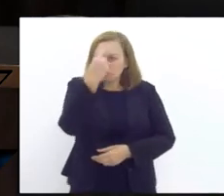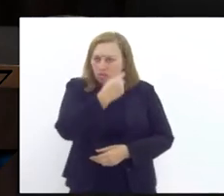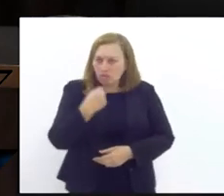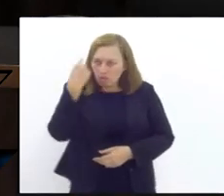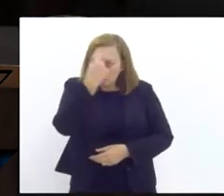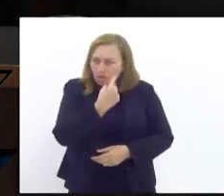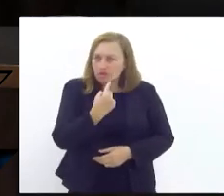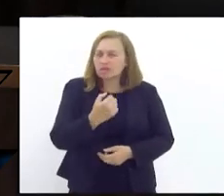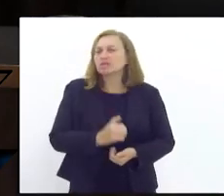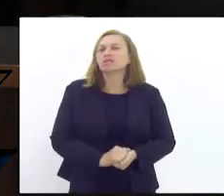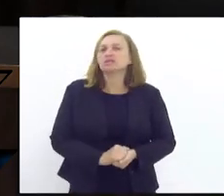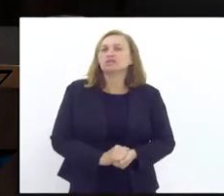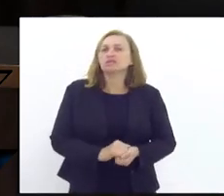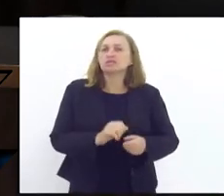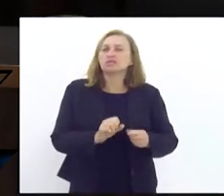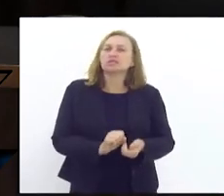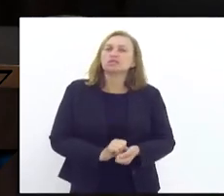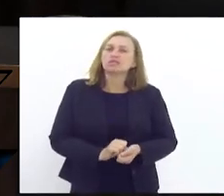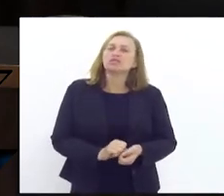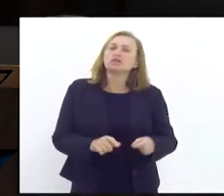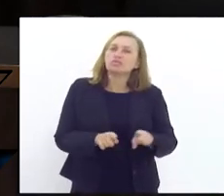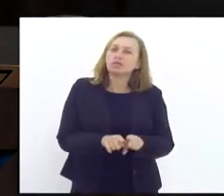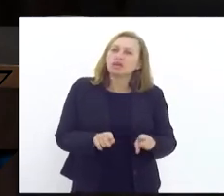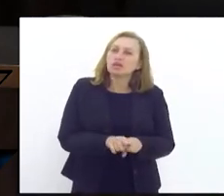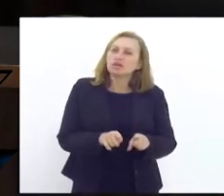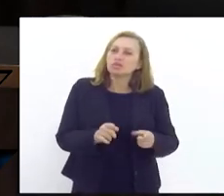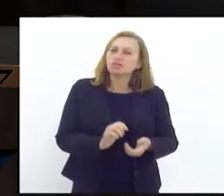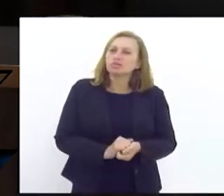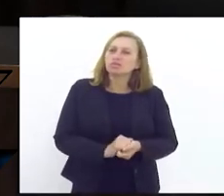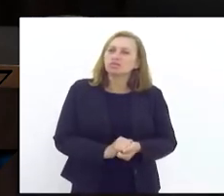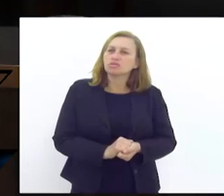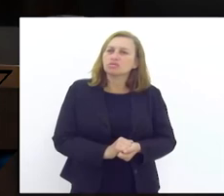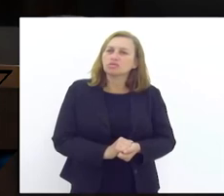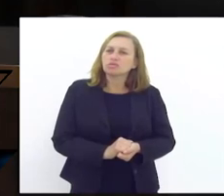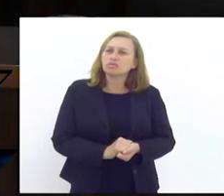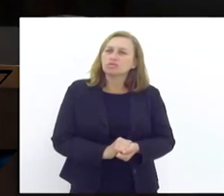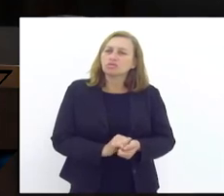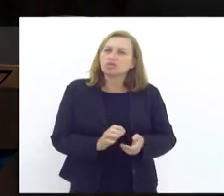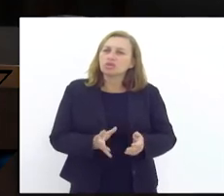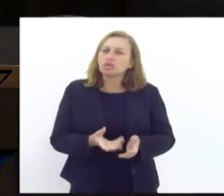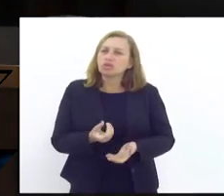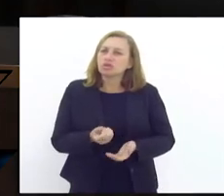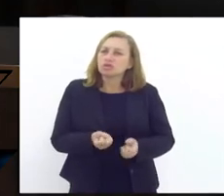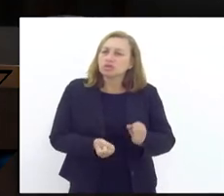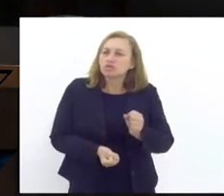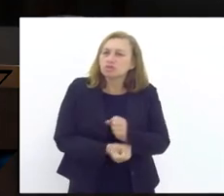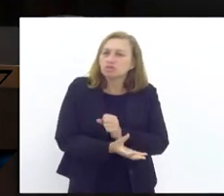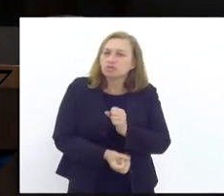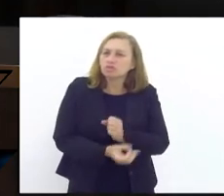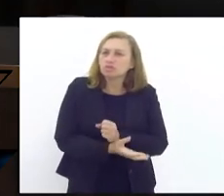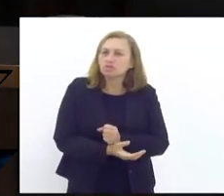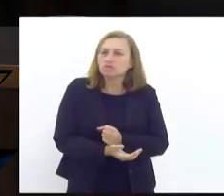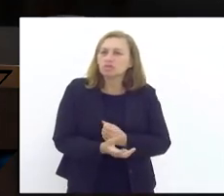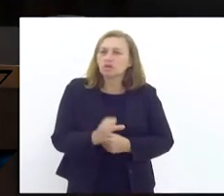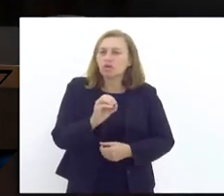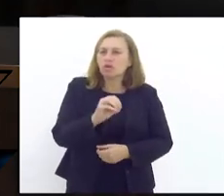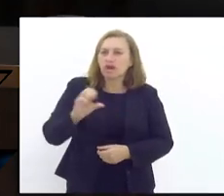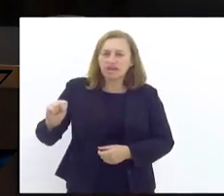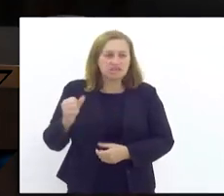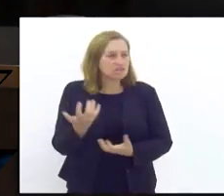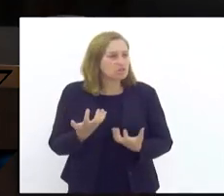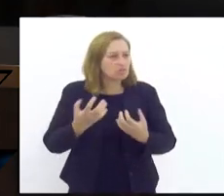combater uma coisa que é para corrupção que se chama Oeste